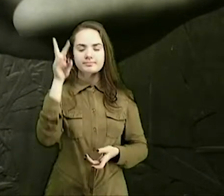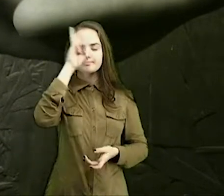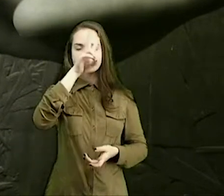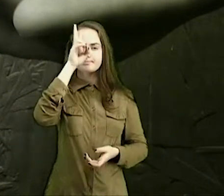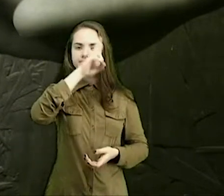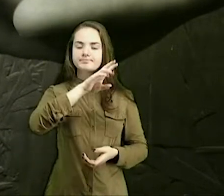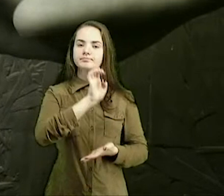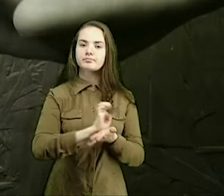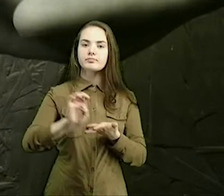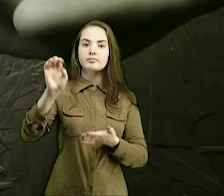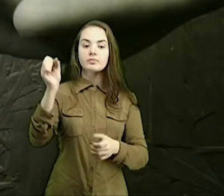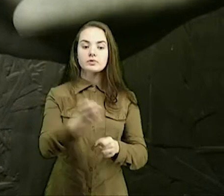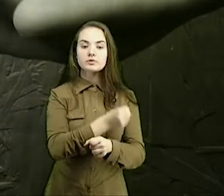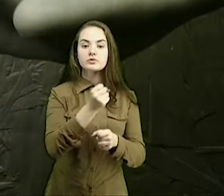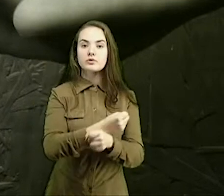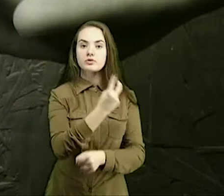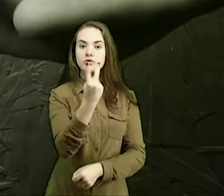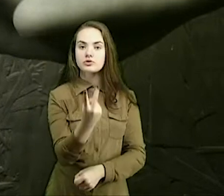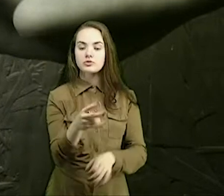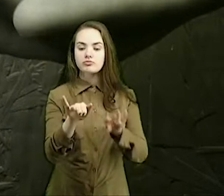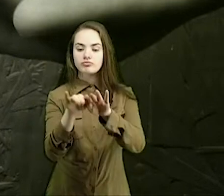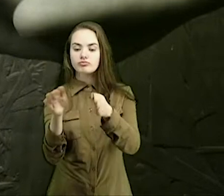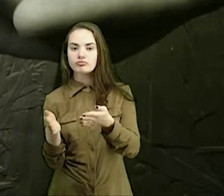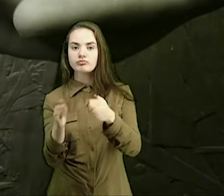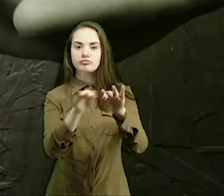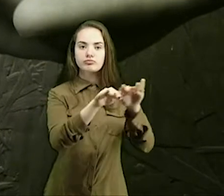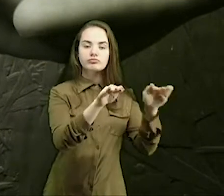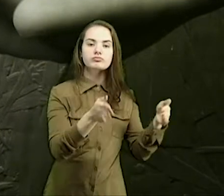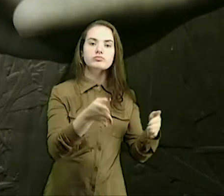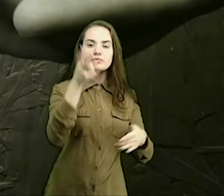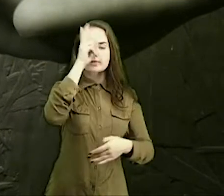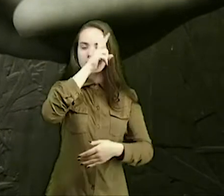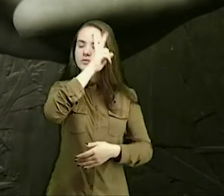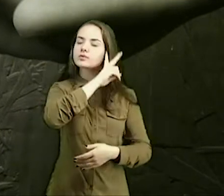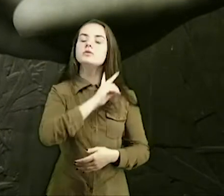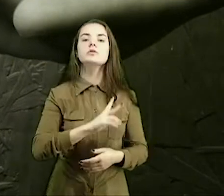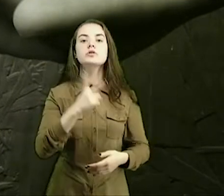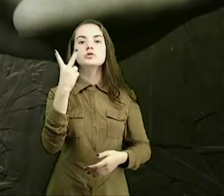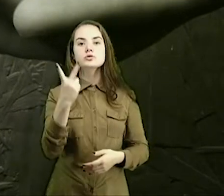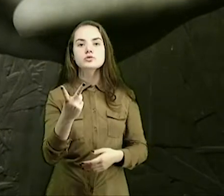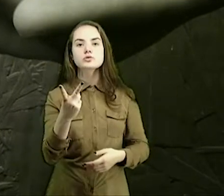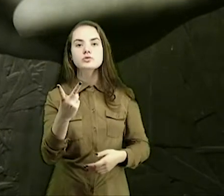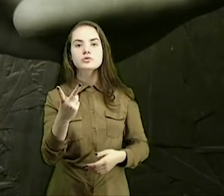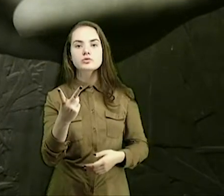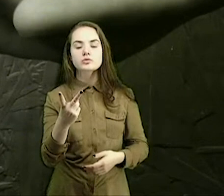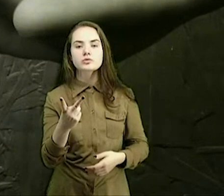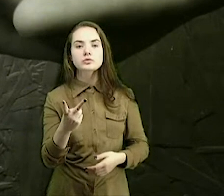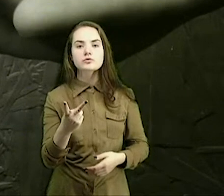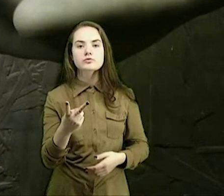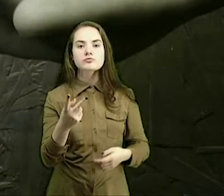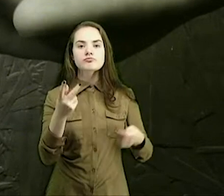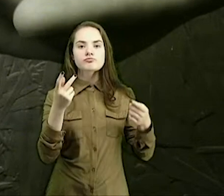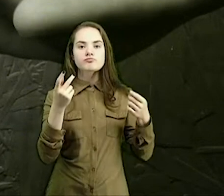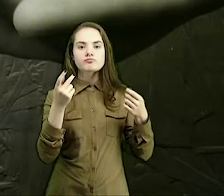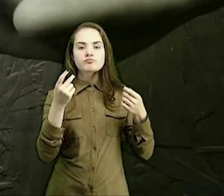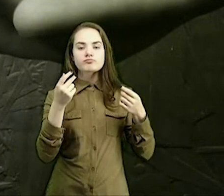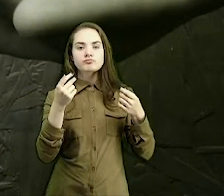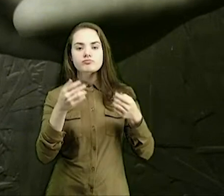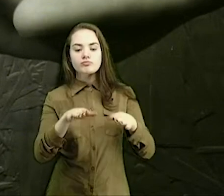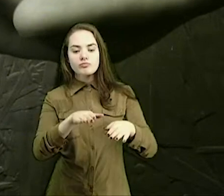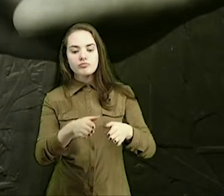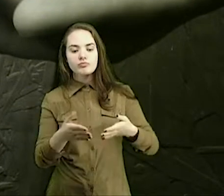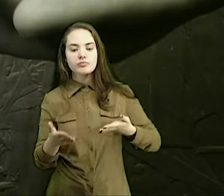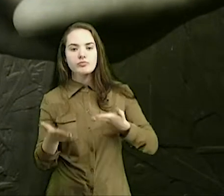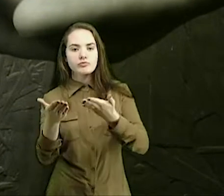manda construir dois altares? Você lembra que ele coloca dois bezerros? Aquele bezerro, depois de queimado, ele era